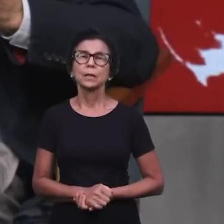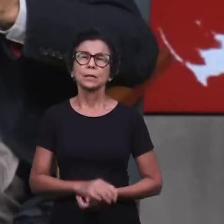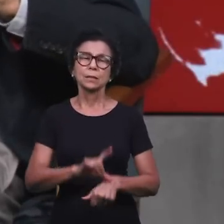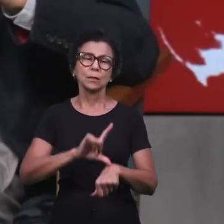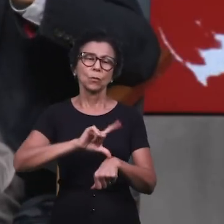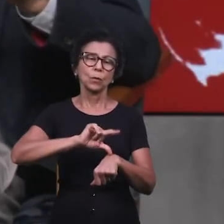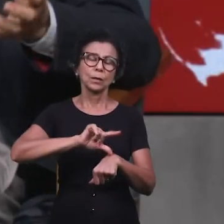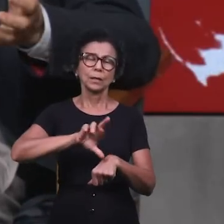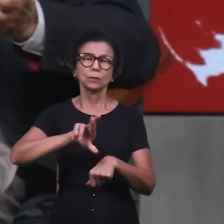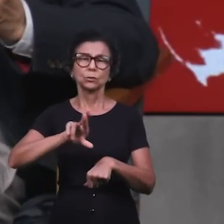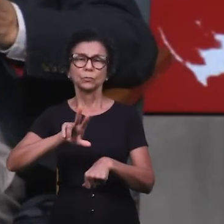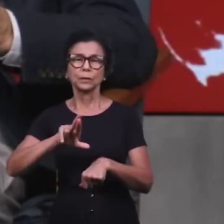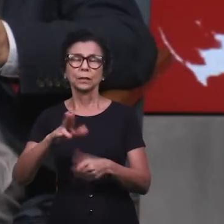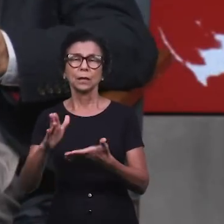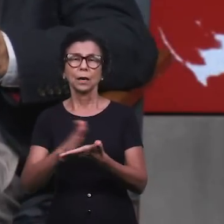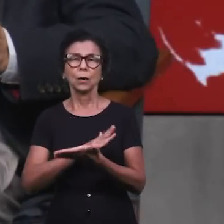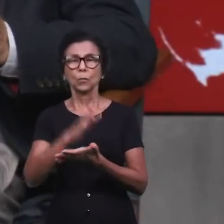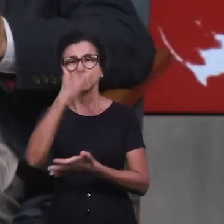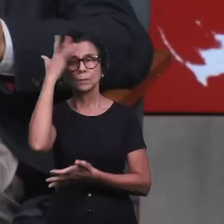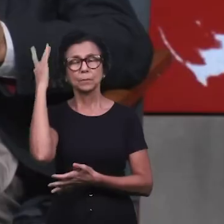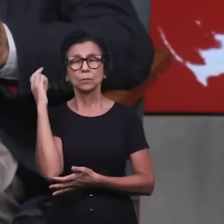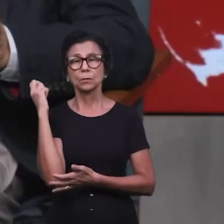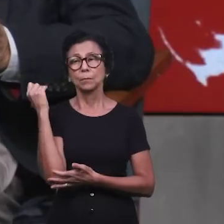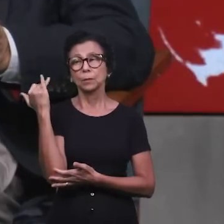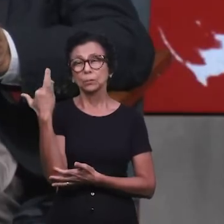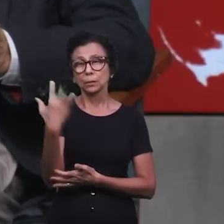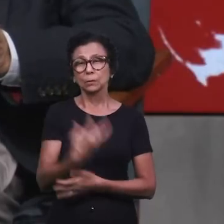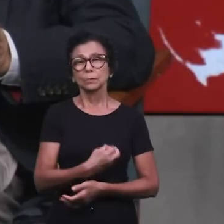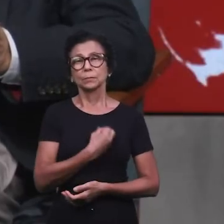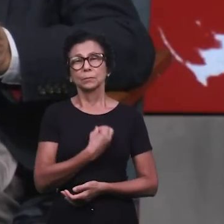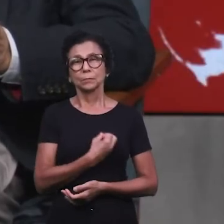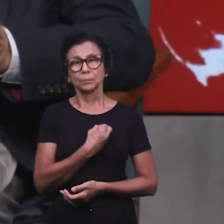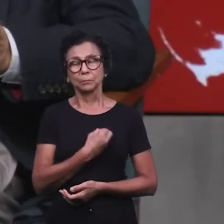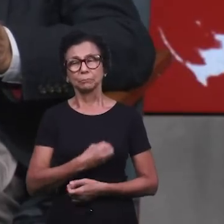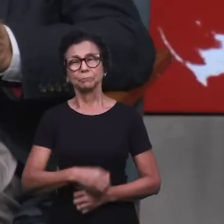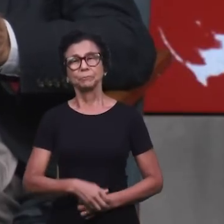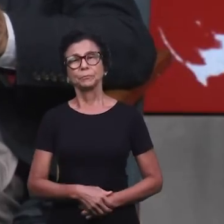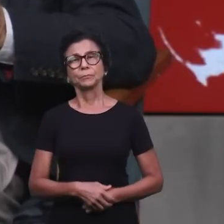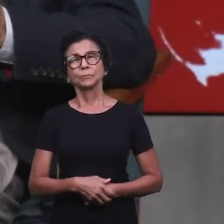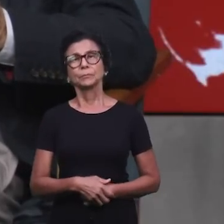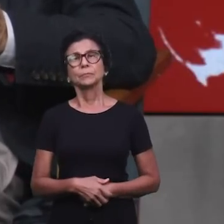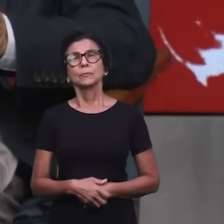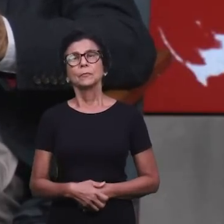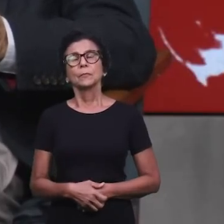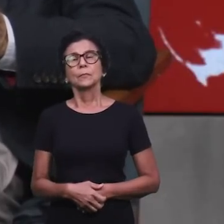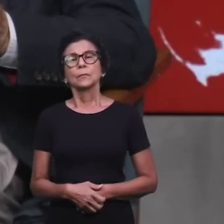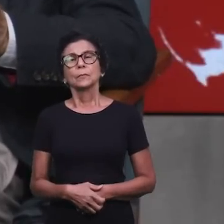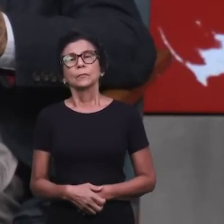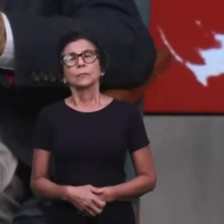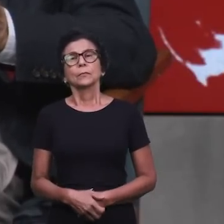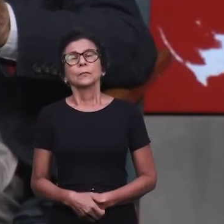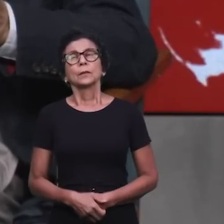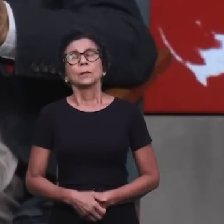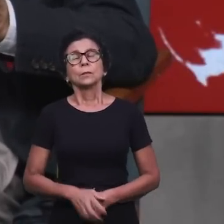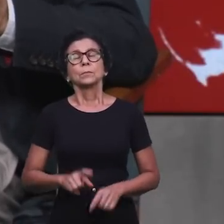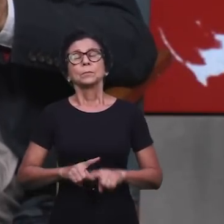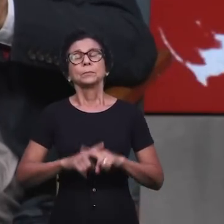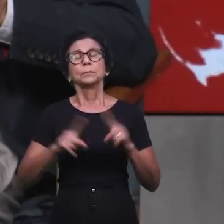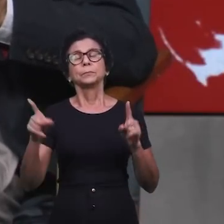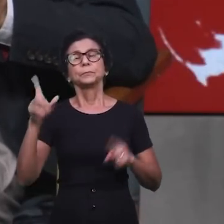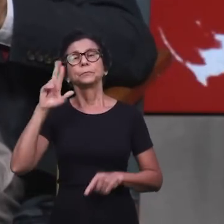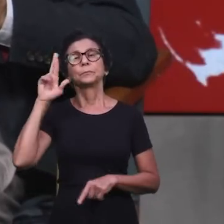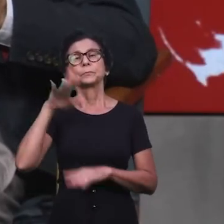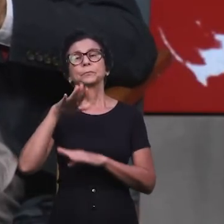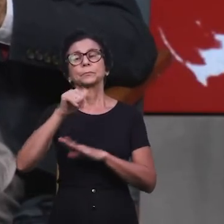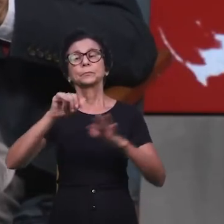horários diferentes, alguns pela madrugada, mas para mostrar que o Espírito Santo está nos chamando para uma